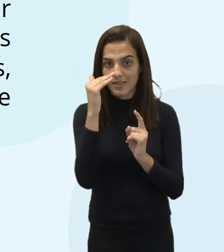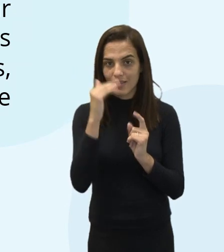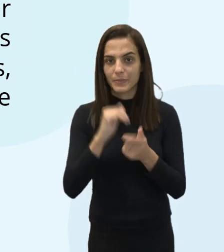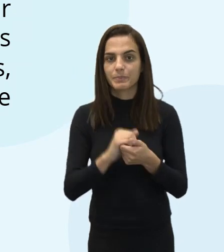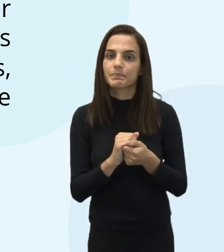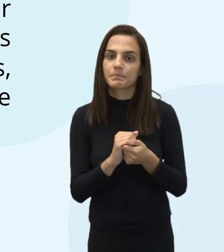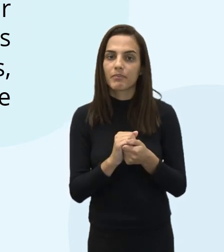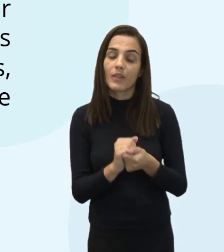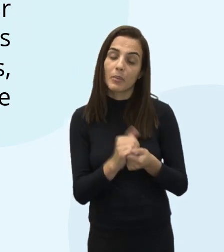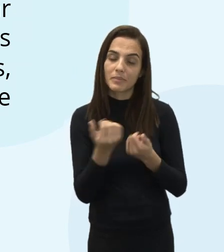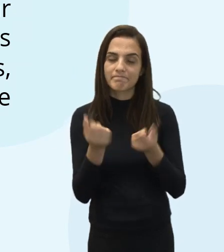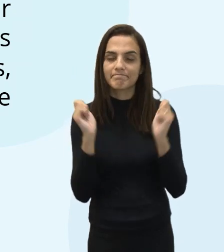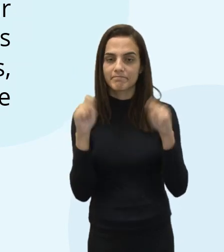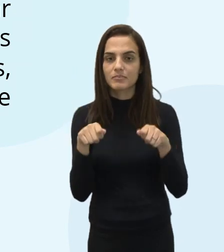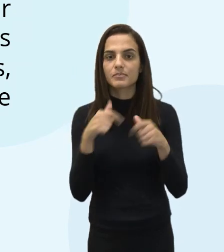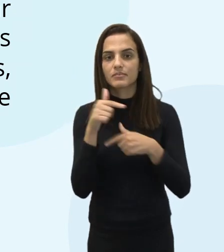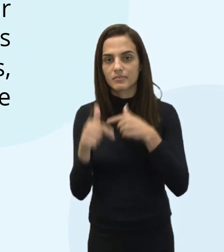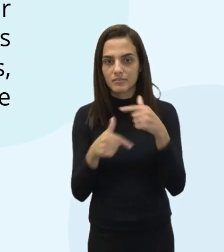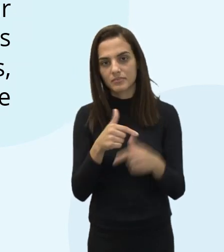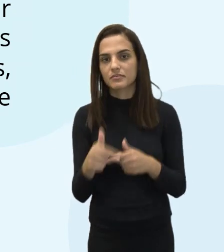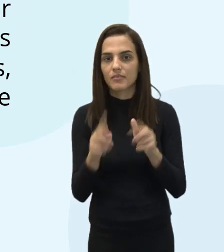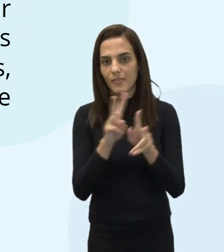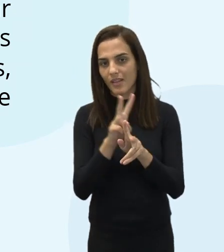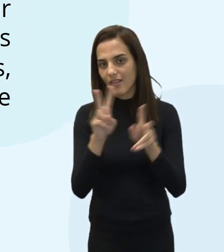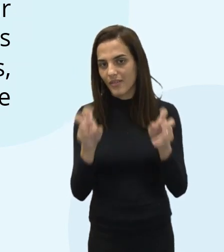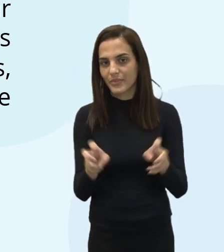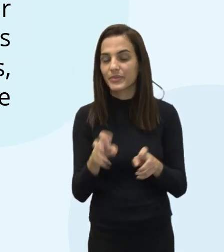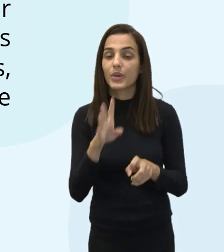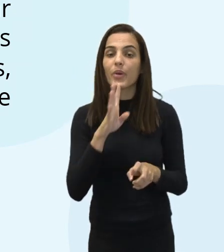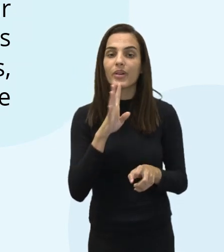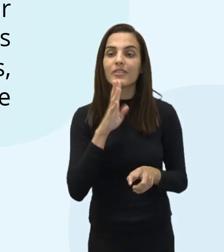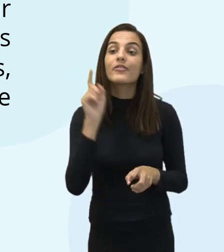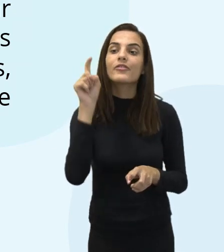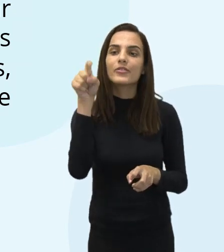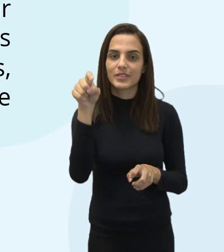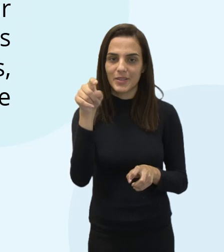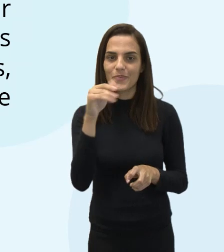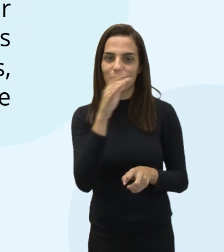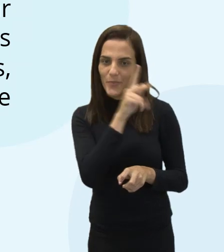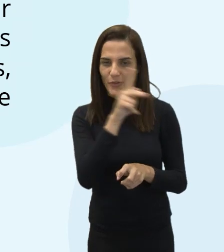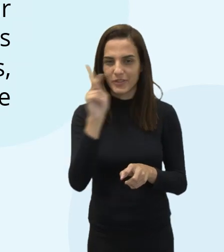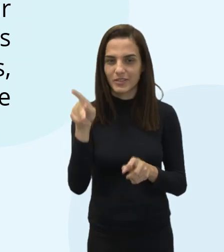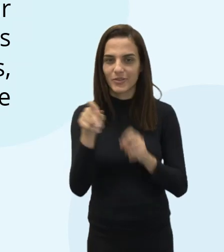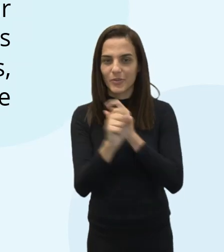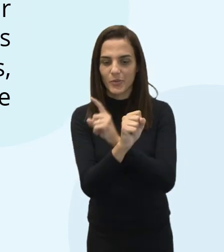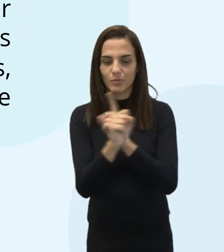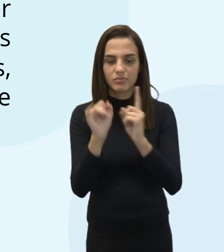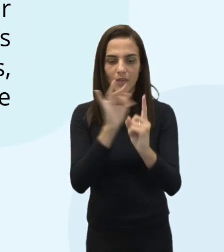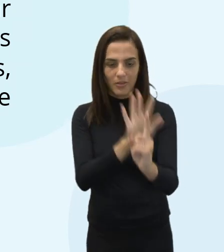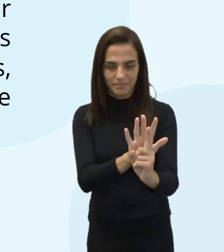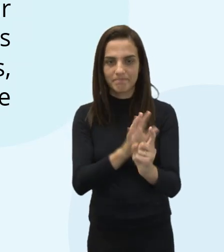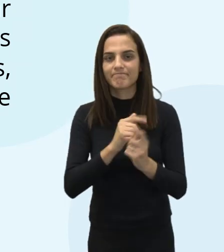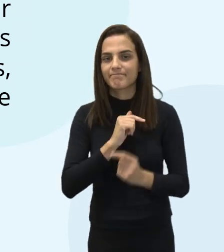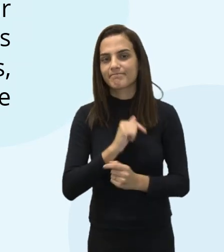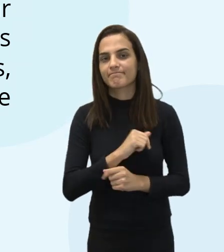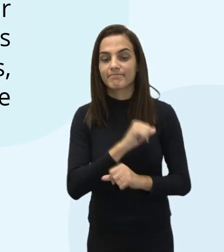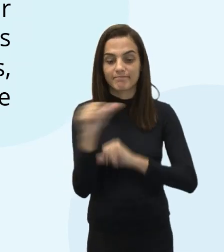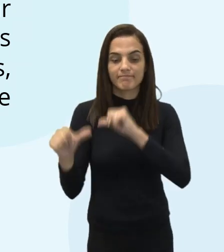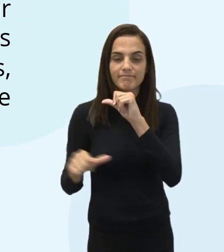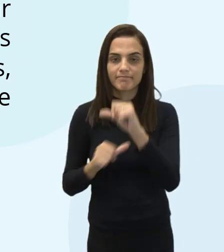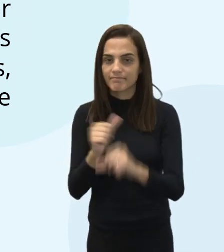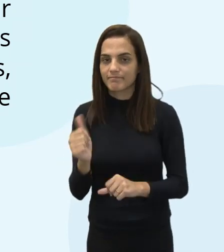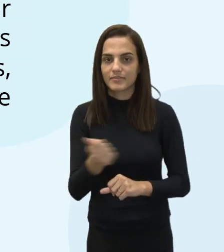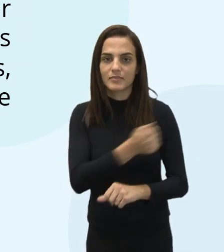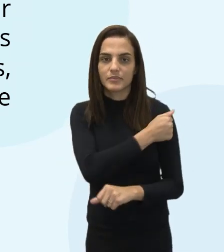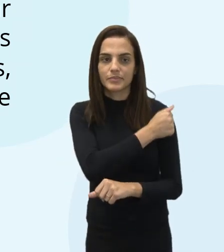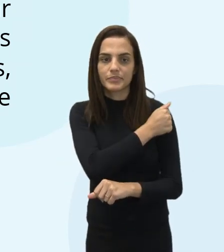para poder trabalhar em cima disso. E reconhecer você, professor, como protagonista e agente transformador destes